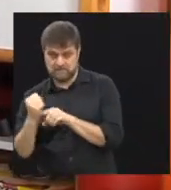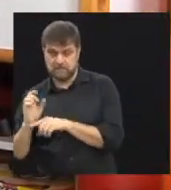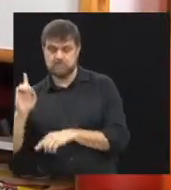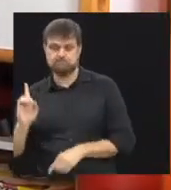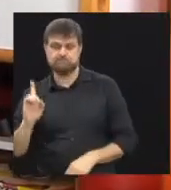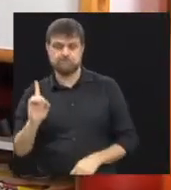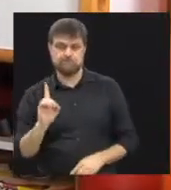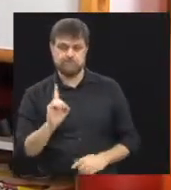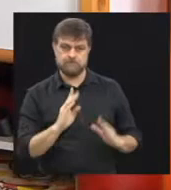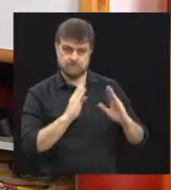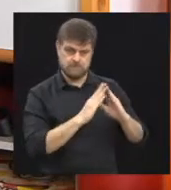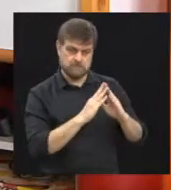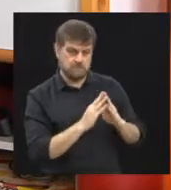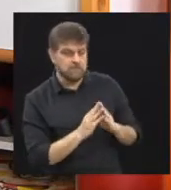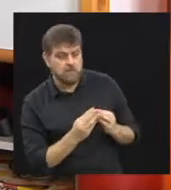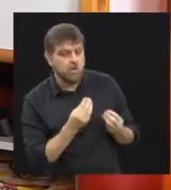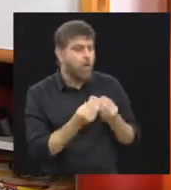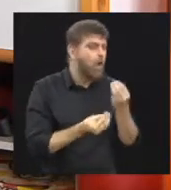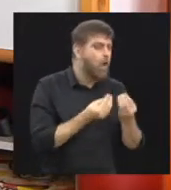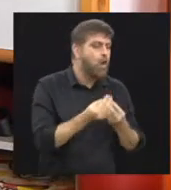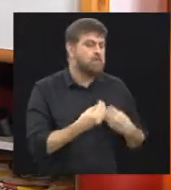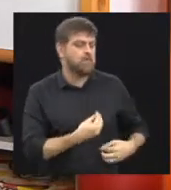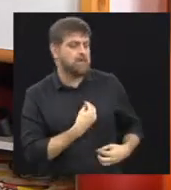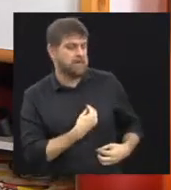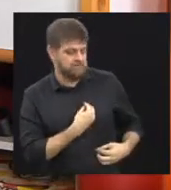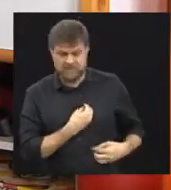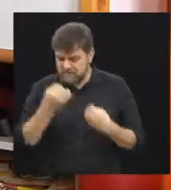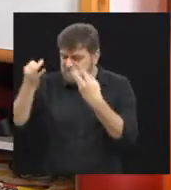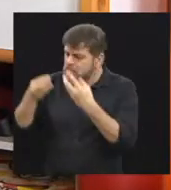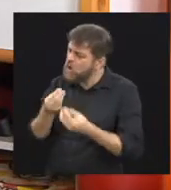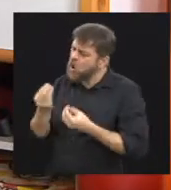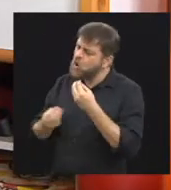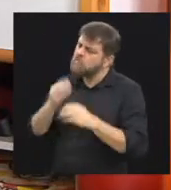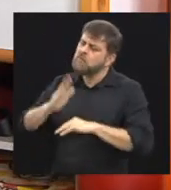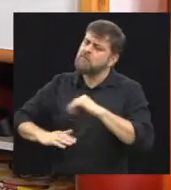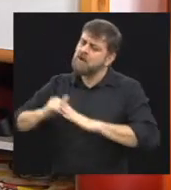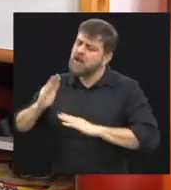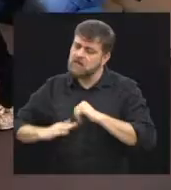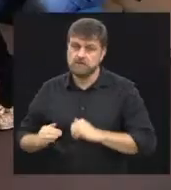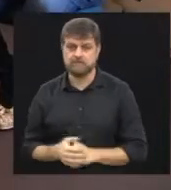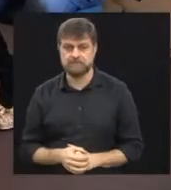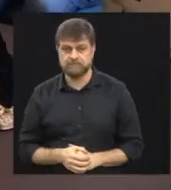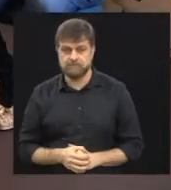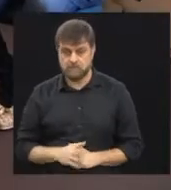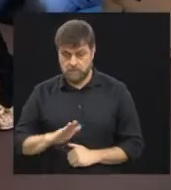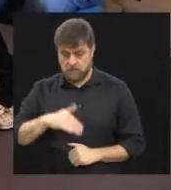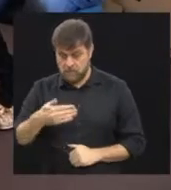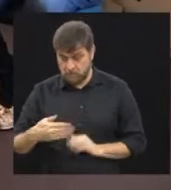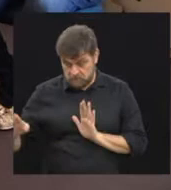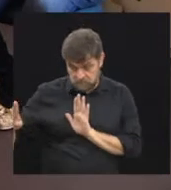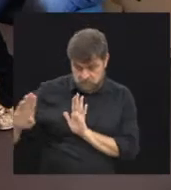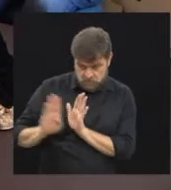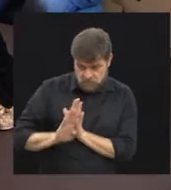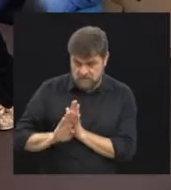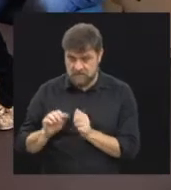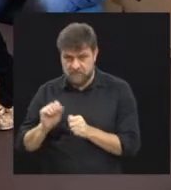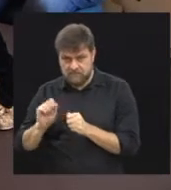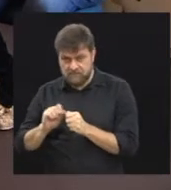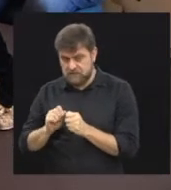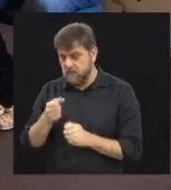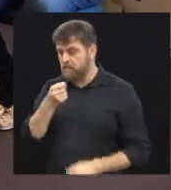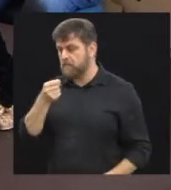dessas crianças para ver o modo de vida. Se você puder explicar um pouquinho. Quando eles chegam, é feito